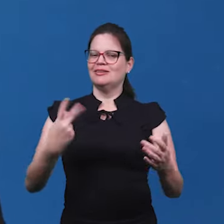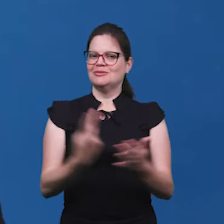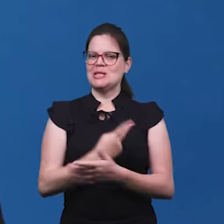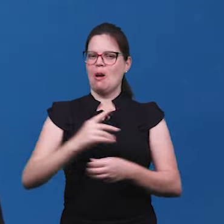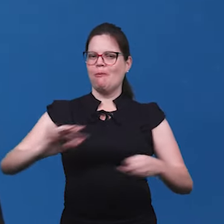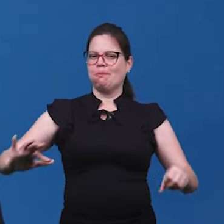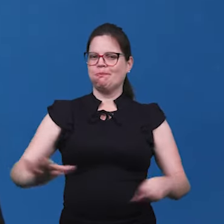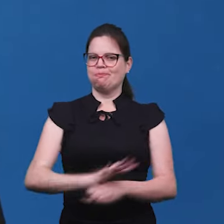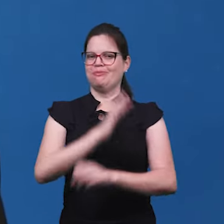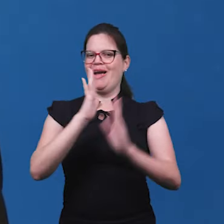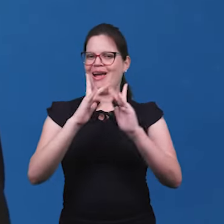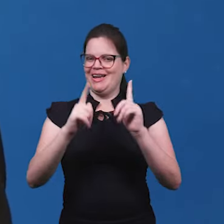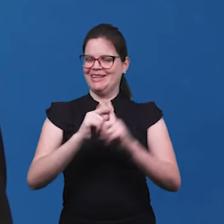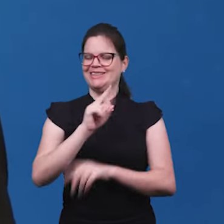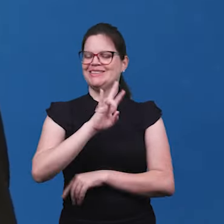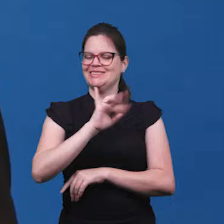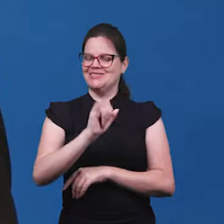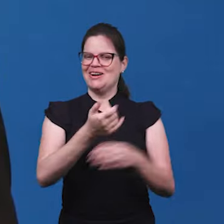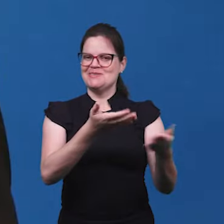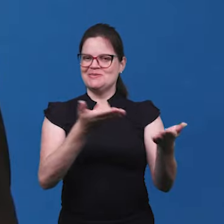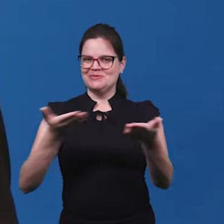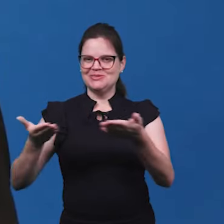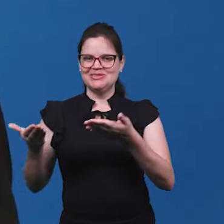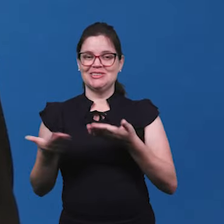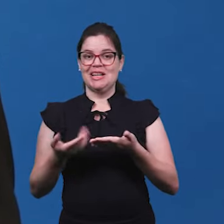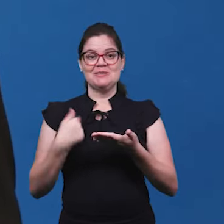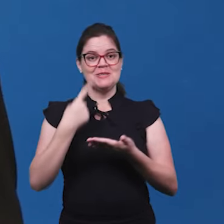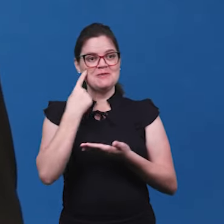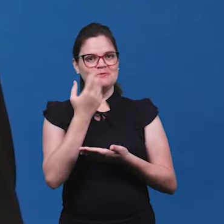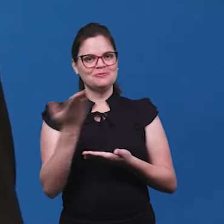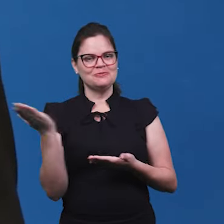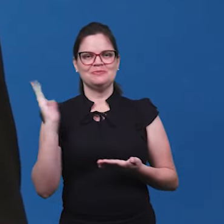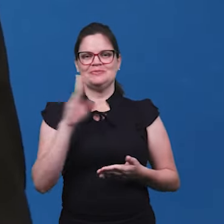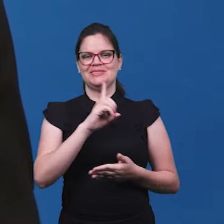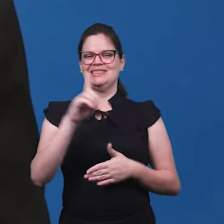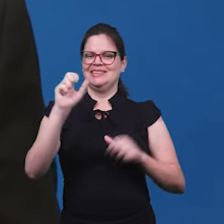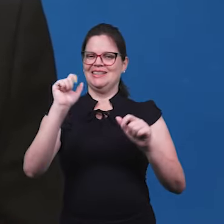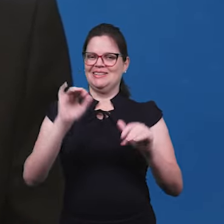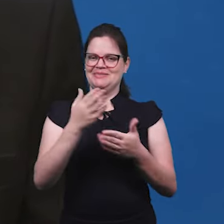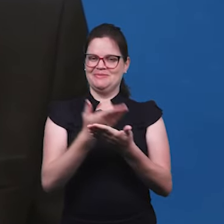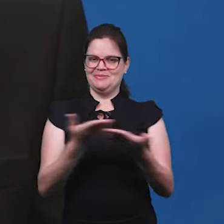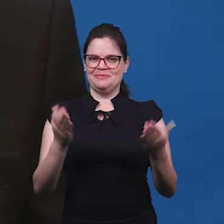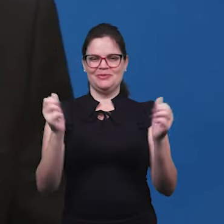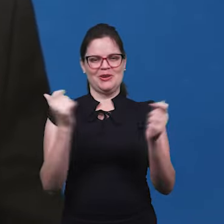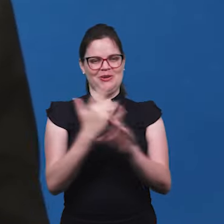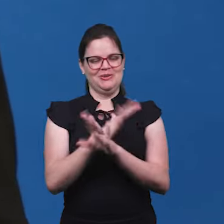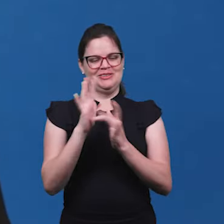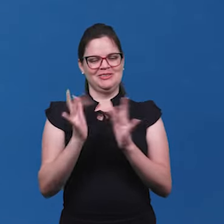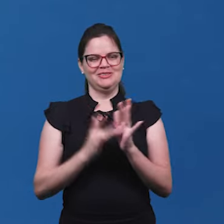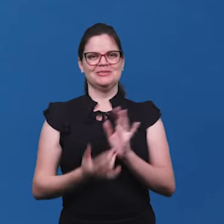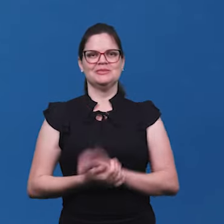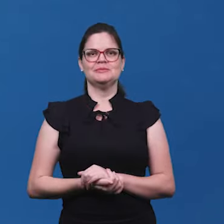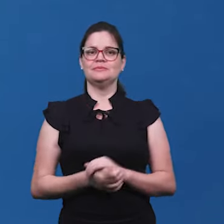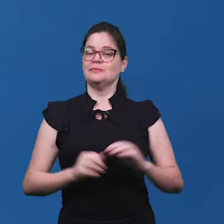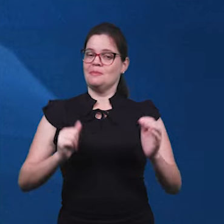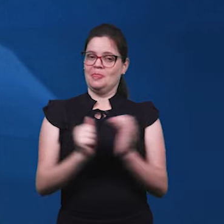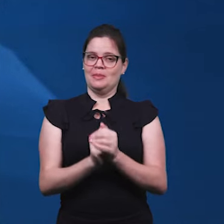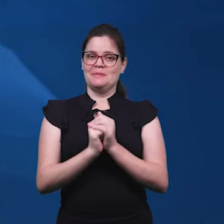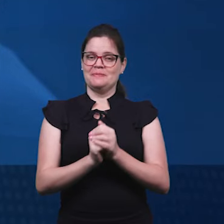realmente, a igreja vai estar cheia ali daqueles que serão convidados depois de uma apresentação como essa. Que Deus abençoe vocês, viu? Glória a